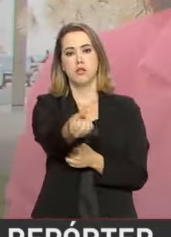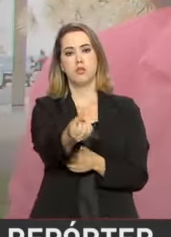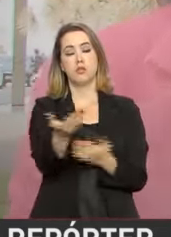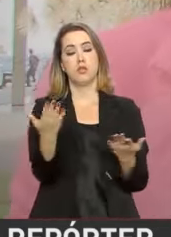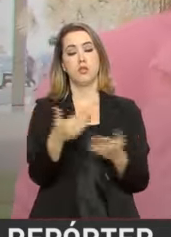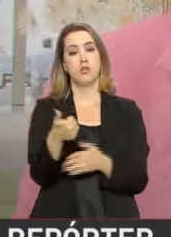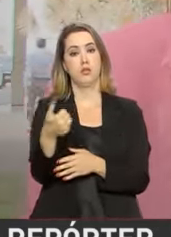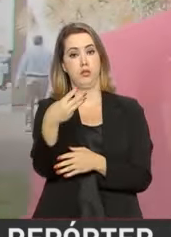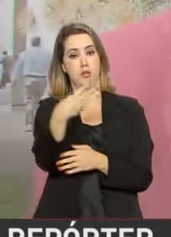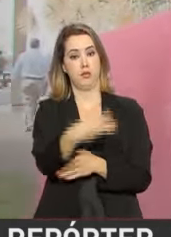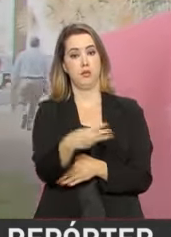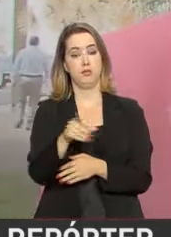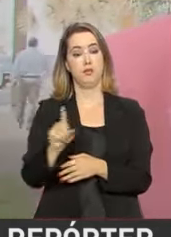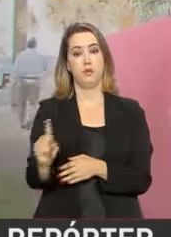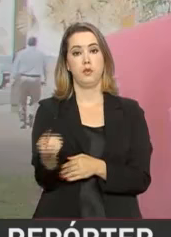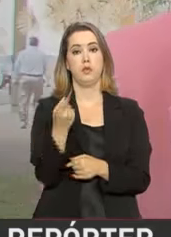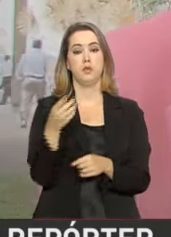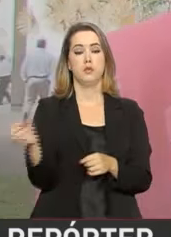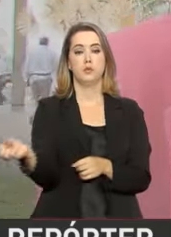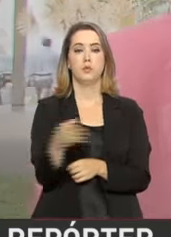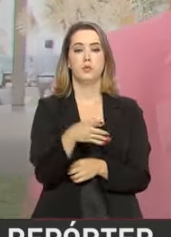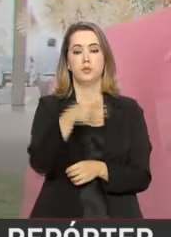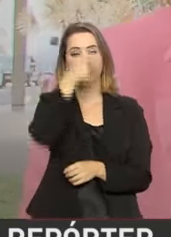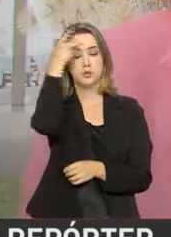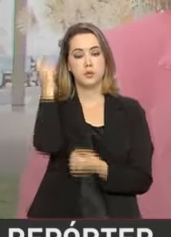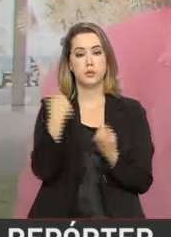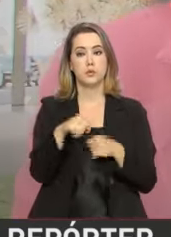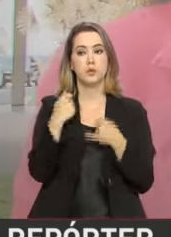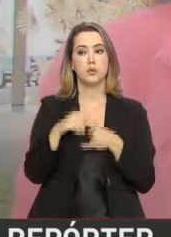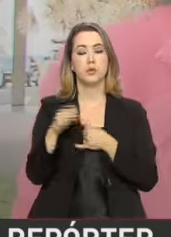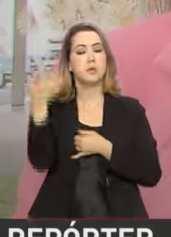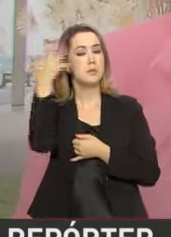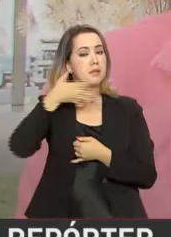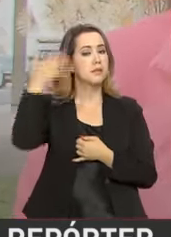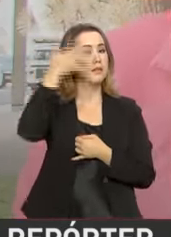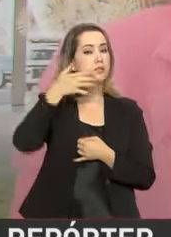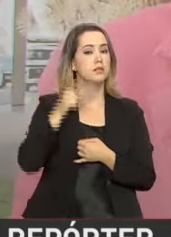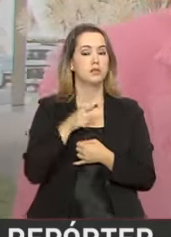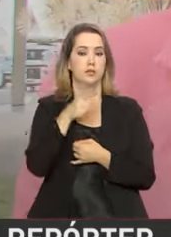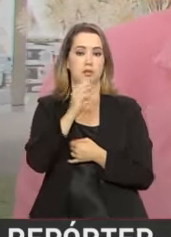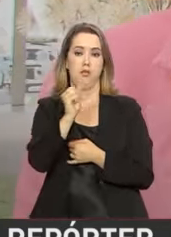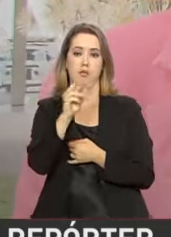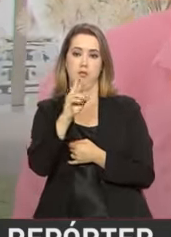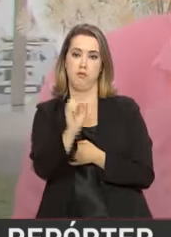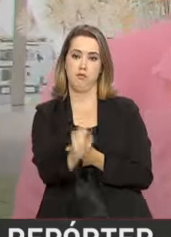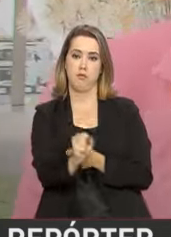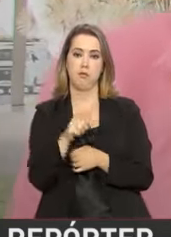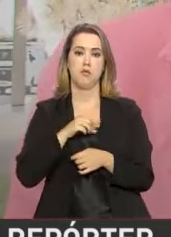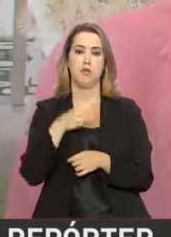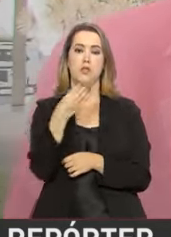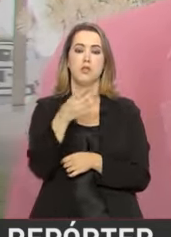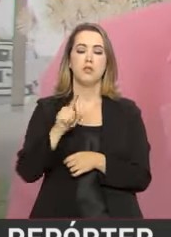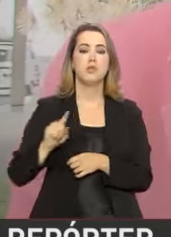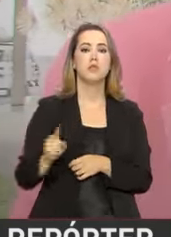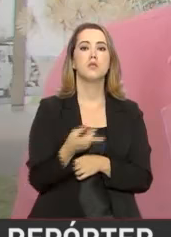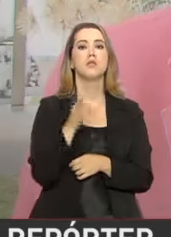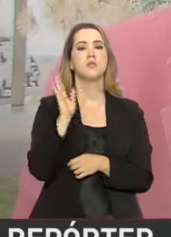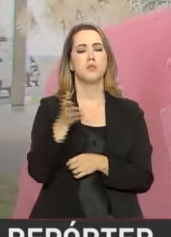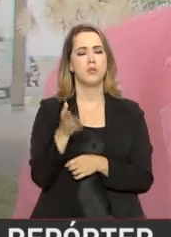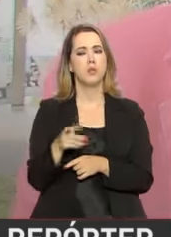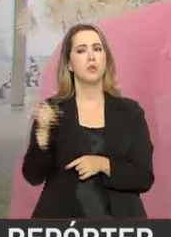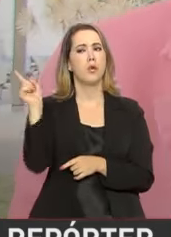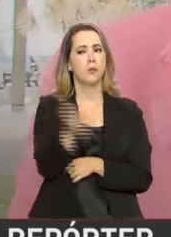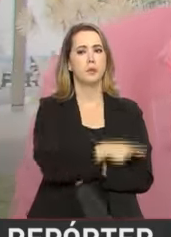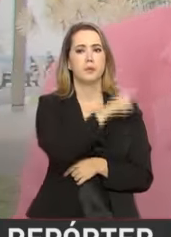13.000 convocados para a atualização cadastral, porque segundo o ministério, 3.000 já tinham tido o benefício